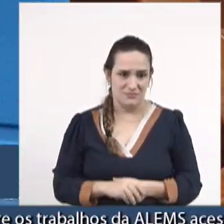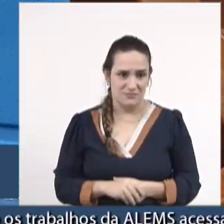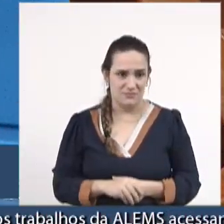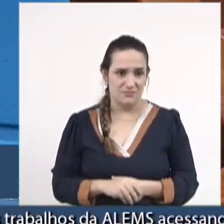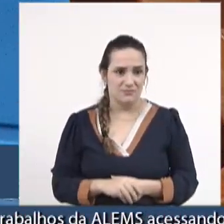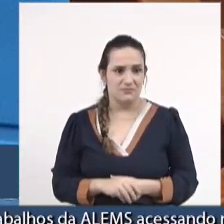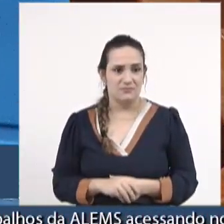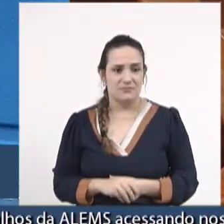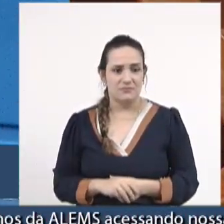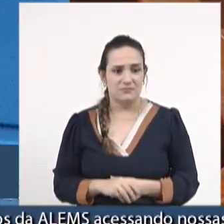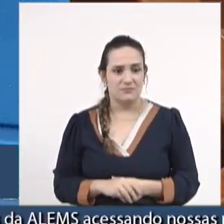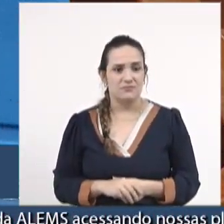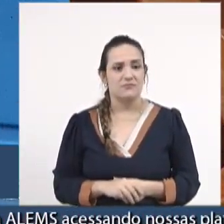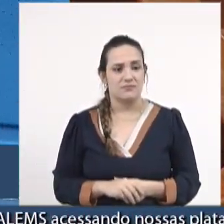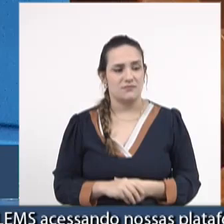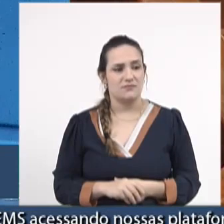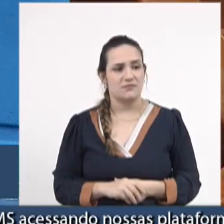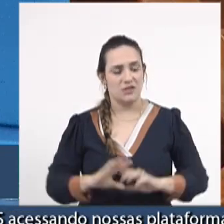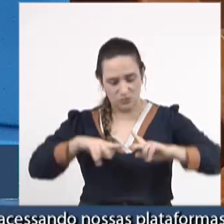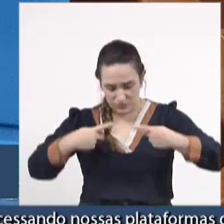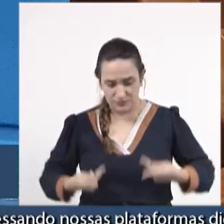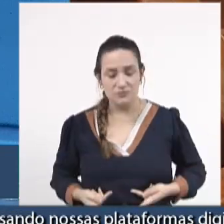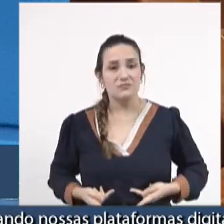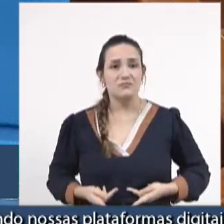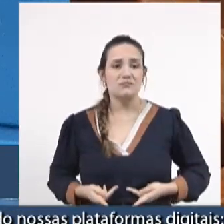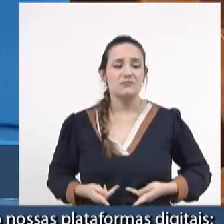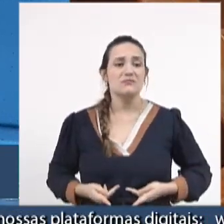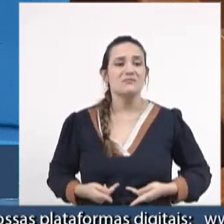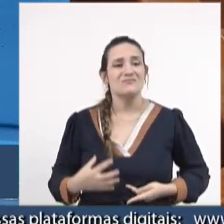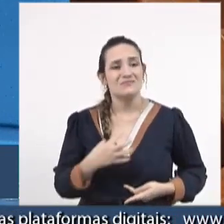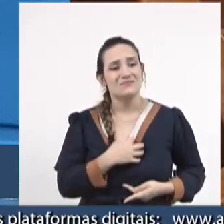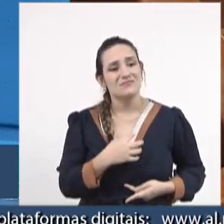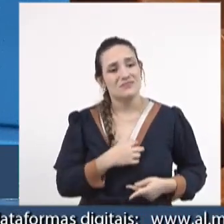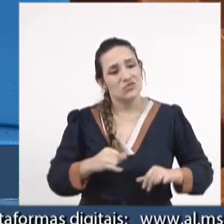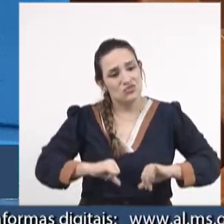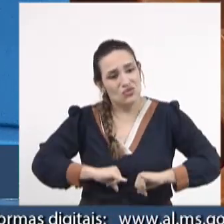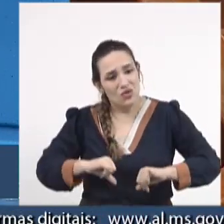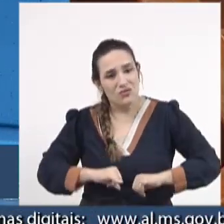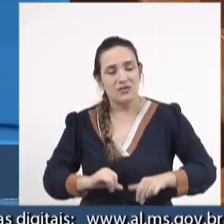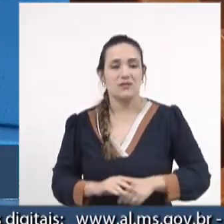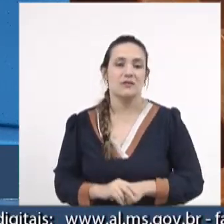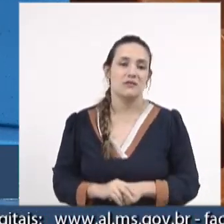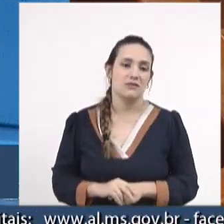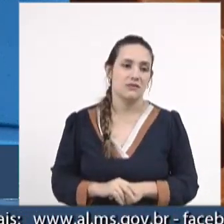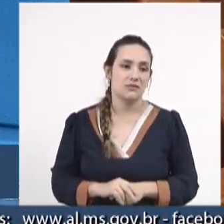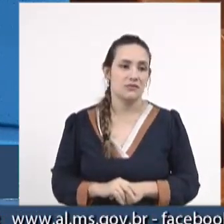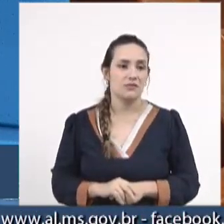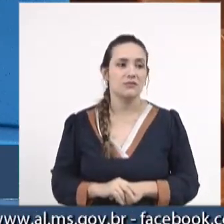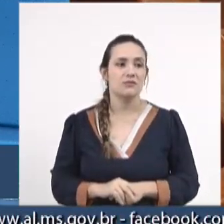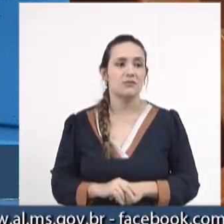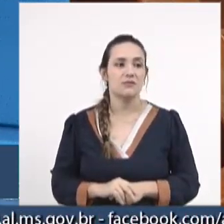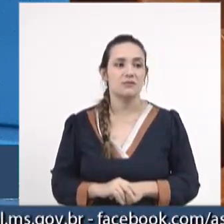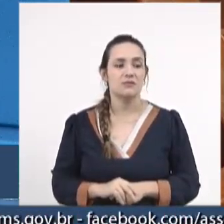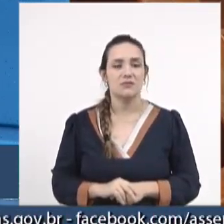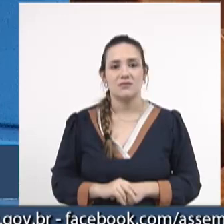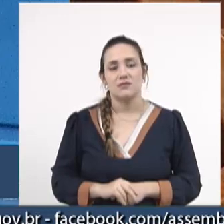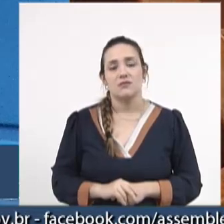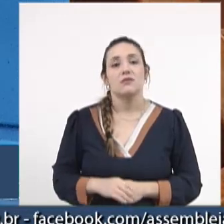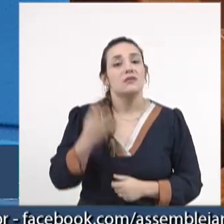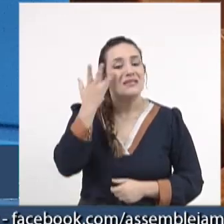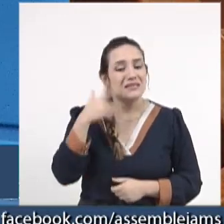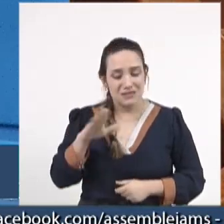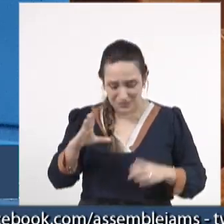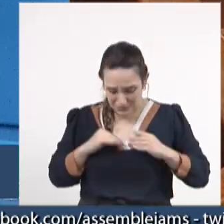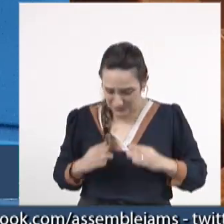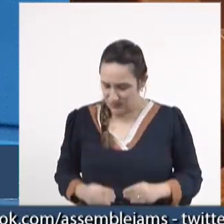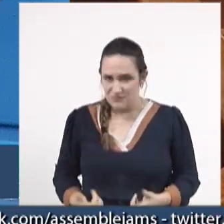custa a dor do ser humano, da perca do ente querido. E uma criança abusada, ela vai ser traumatizada pelo resto da